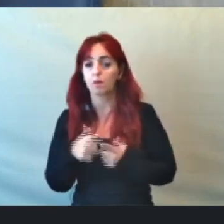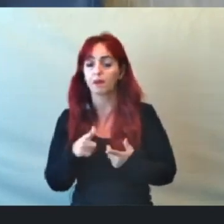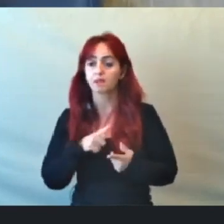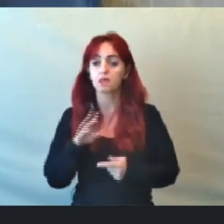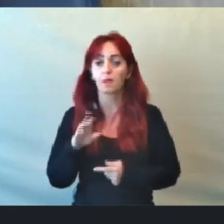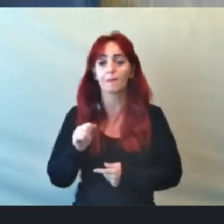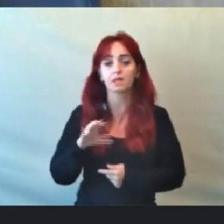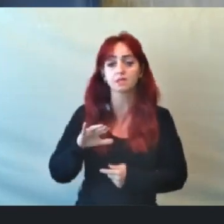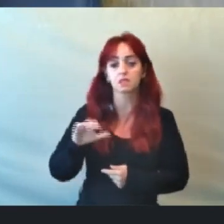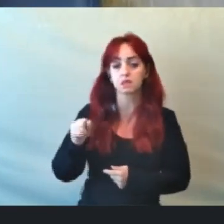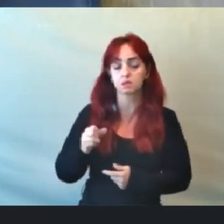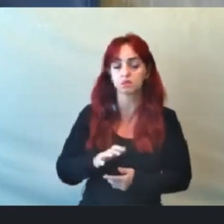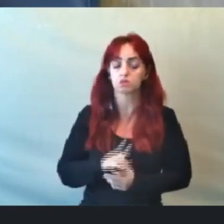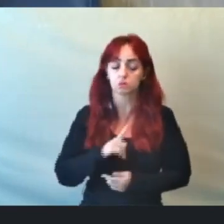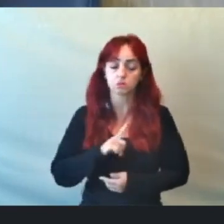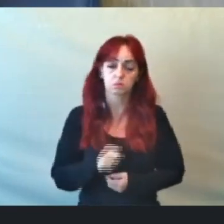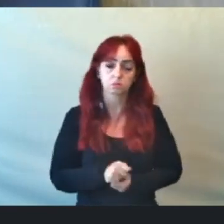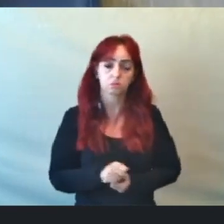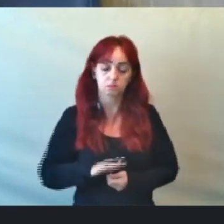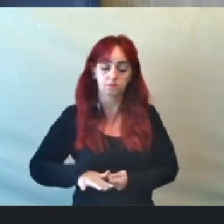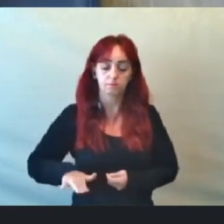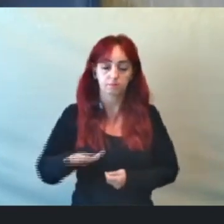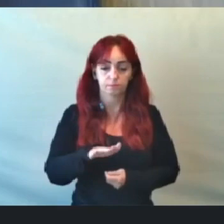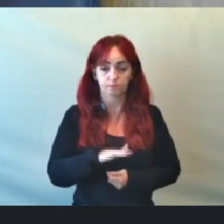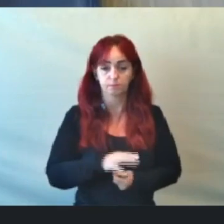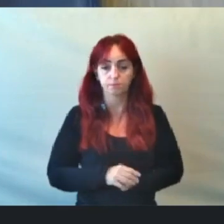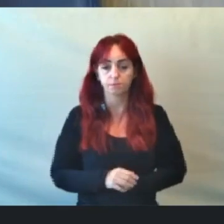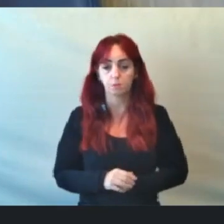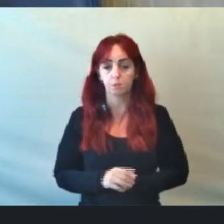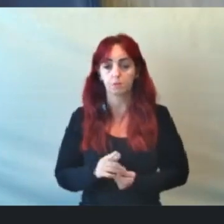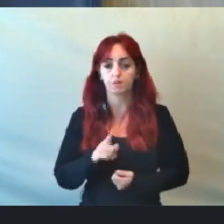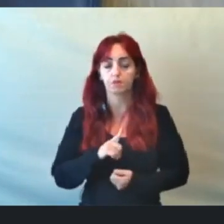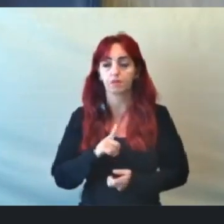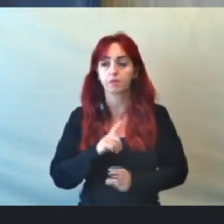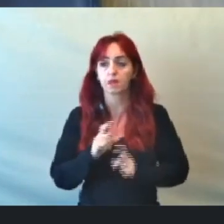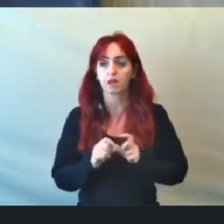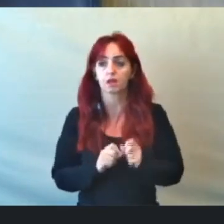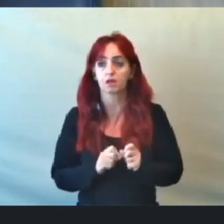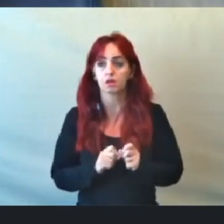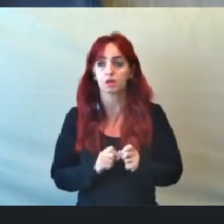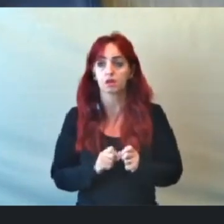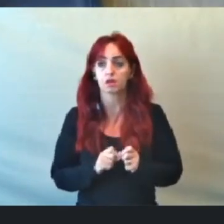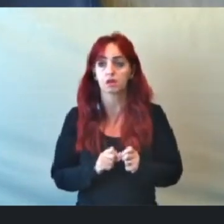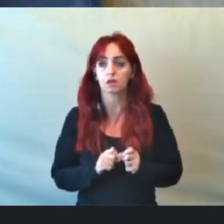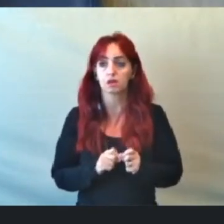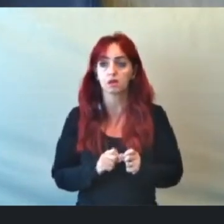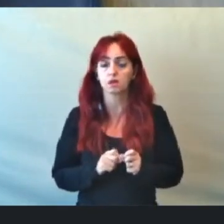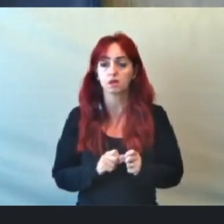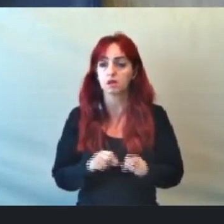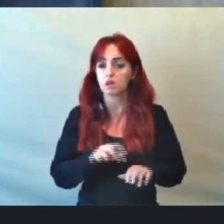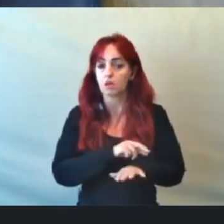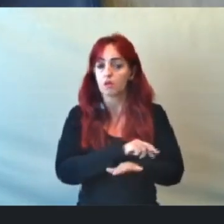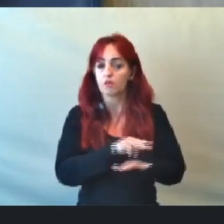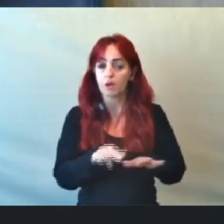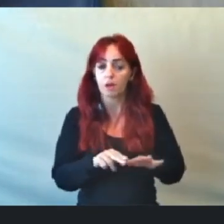Em grande parte dessas 10 técnicas de ações na